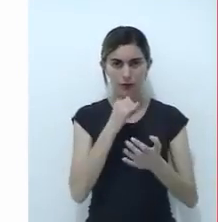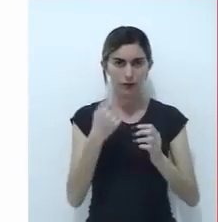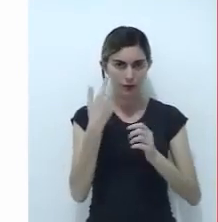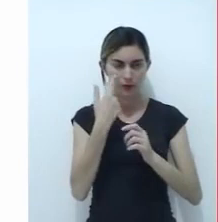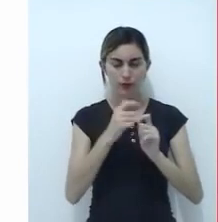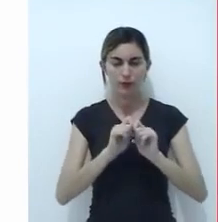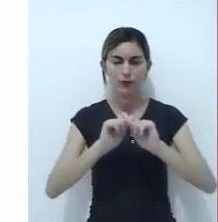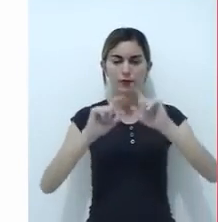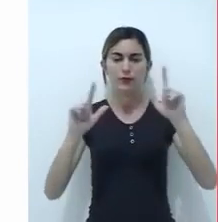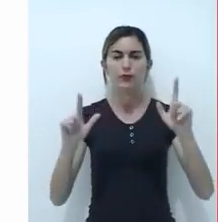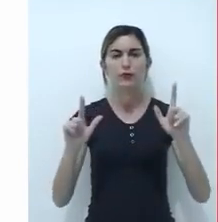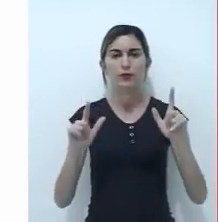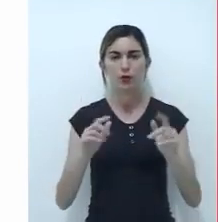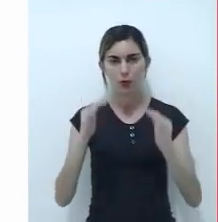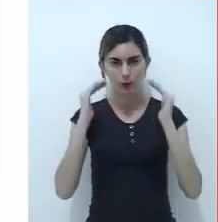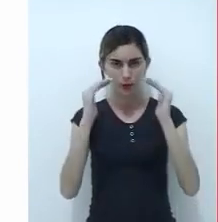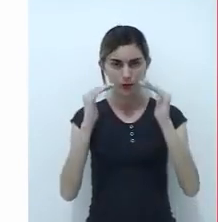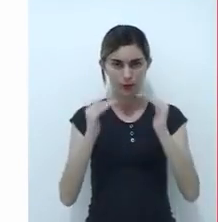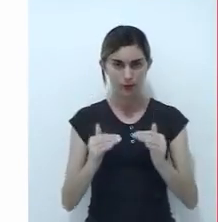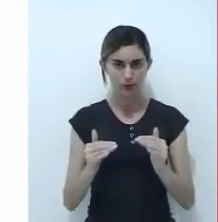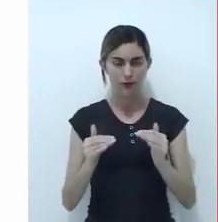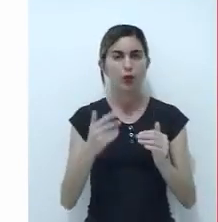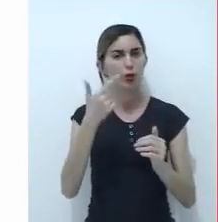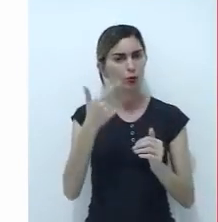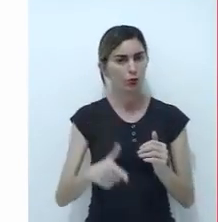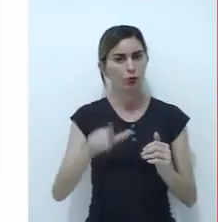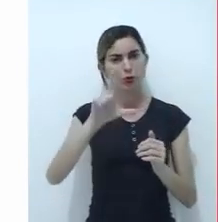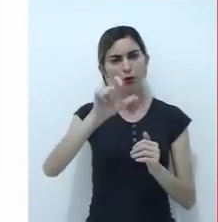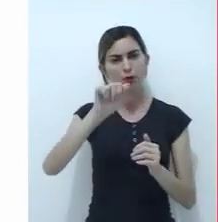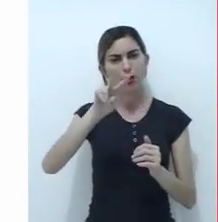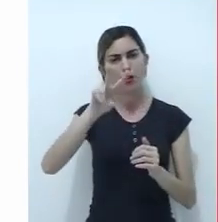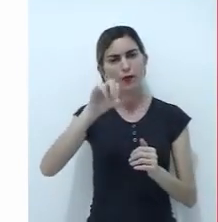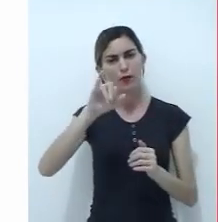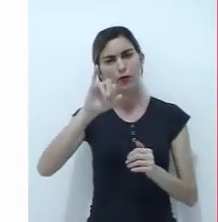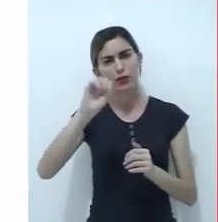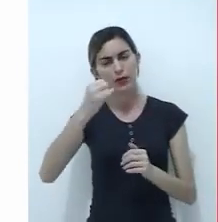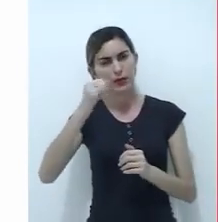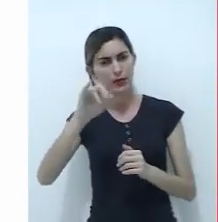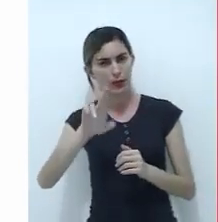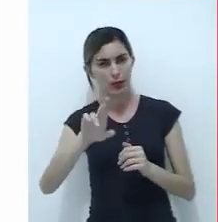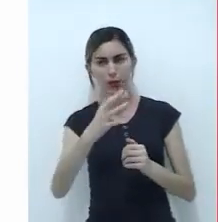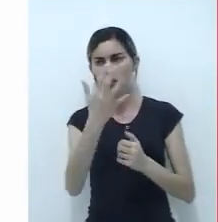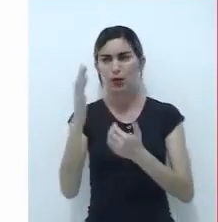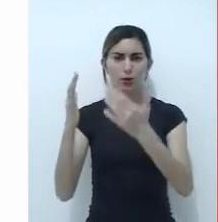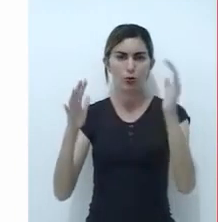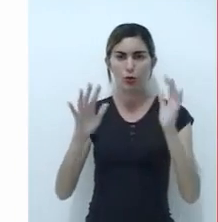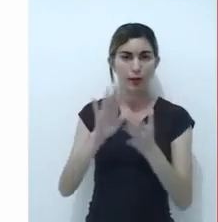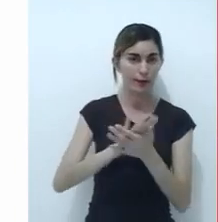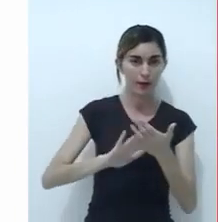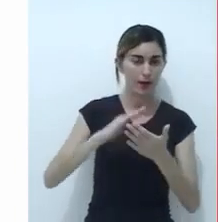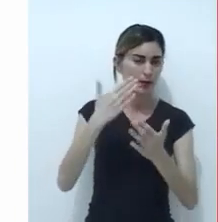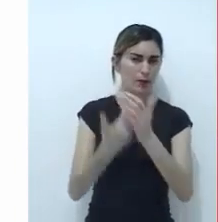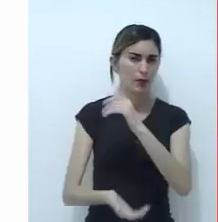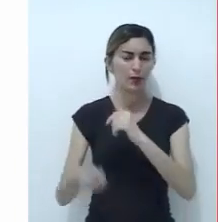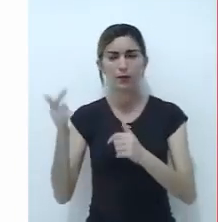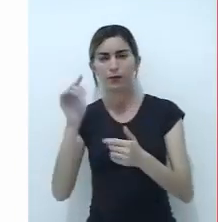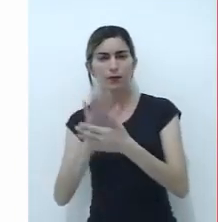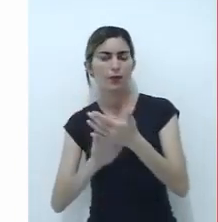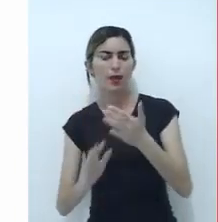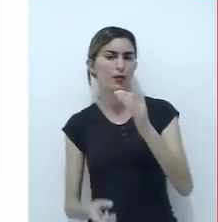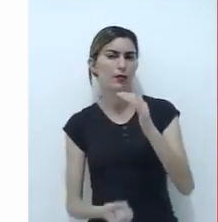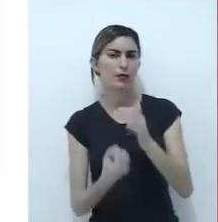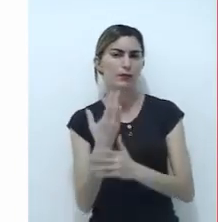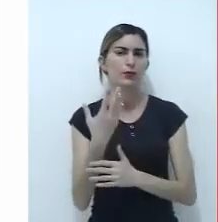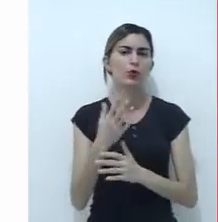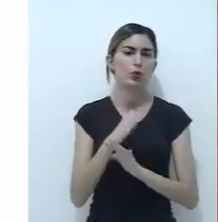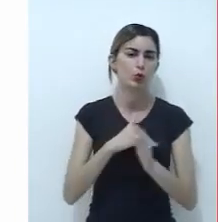essa imagem, obedecendo de novo a lei de Lavoisier, onde na natureza nada se perde e nada se